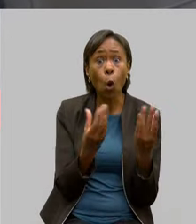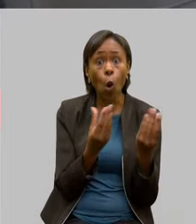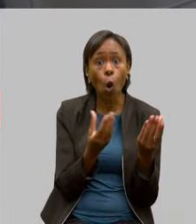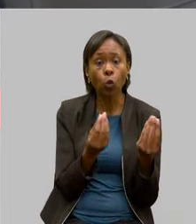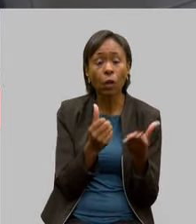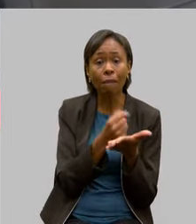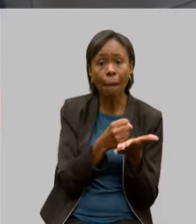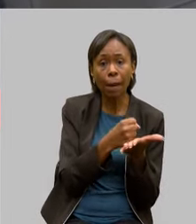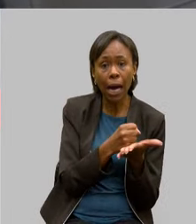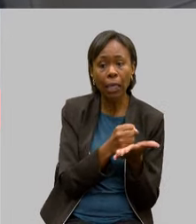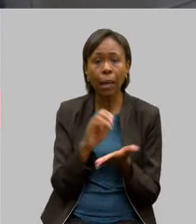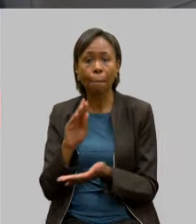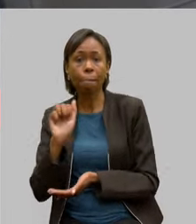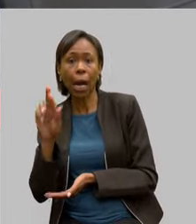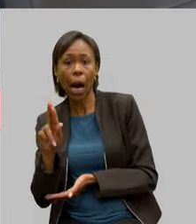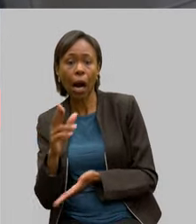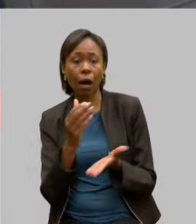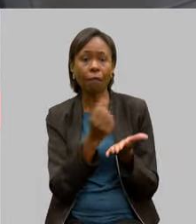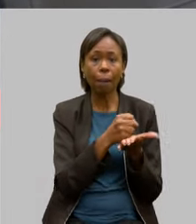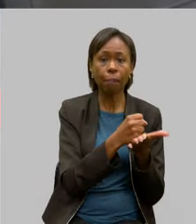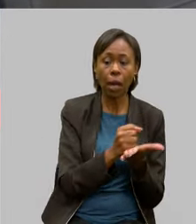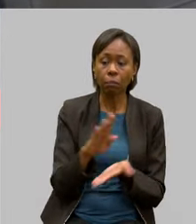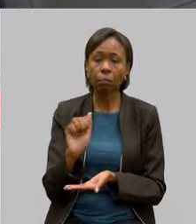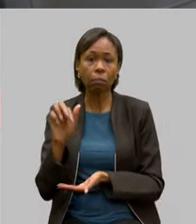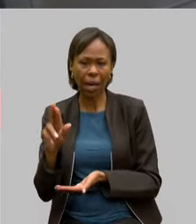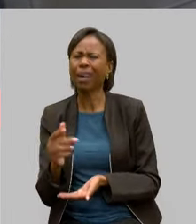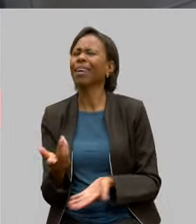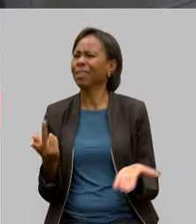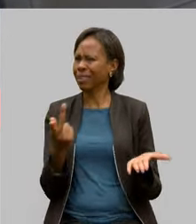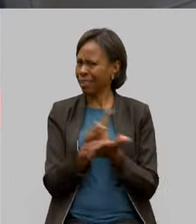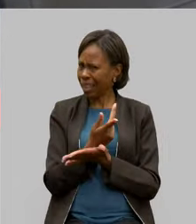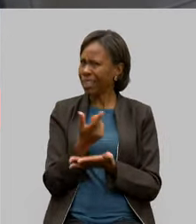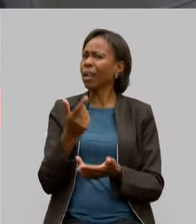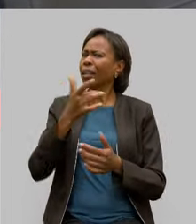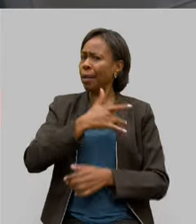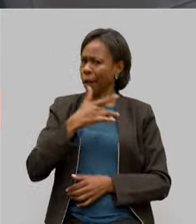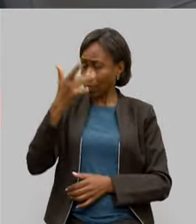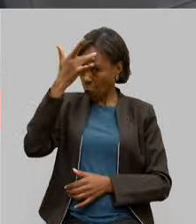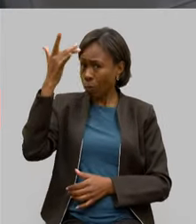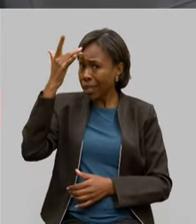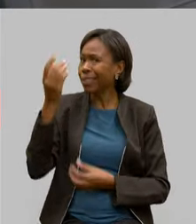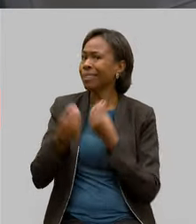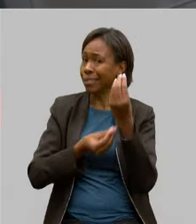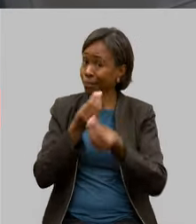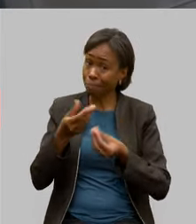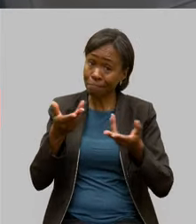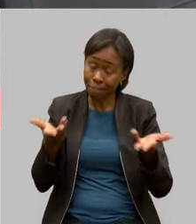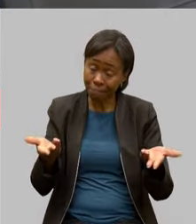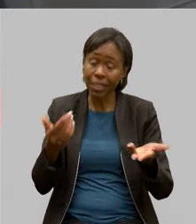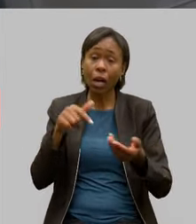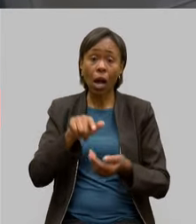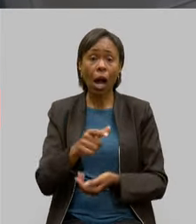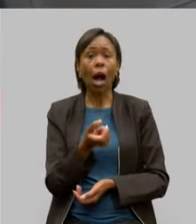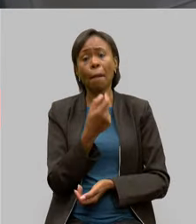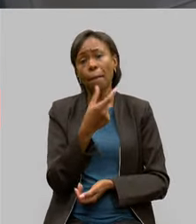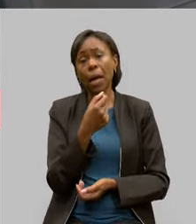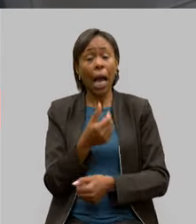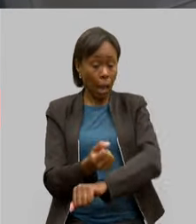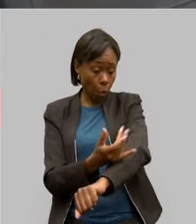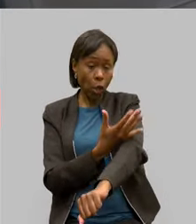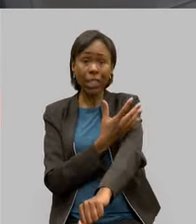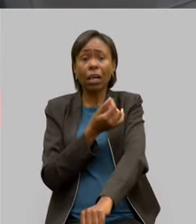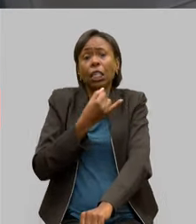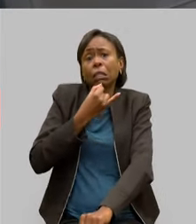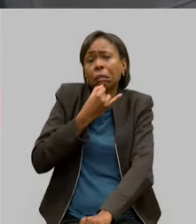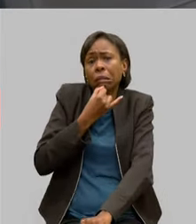entender que que tá acontecendo com a saúde mental hoje a emoção ela tem que ser medicada eu não posso ficar triste eu não posso